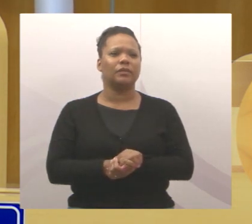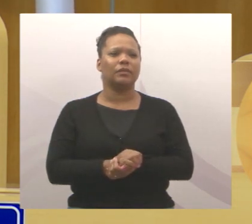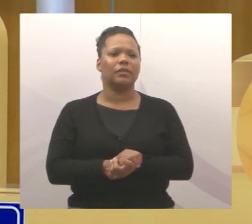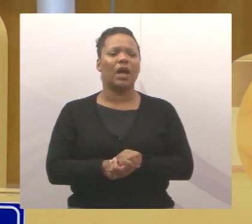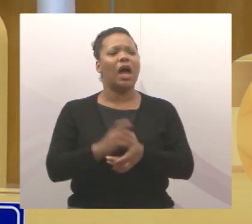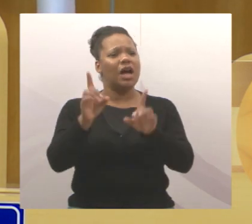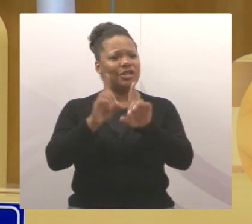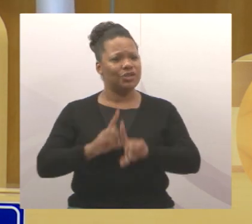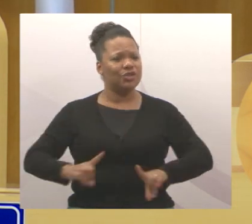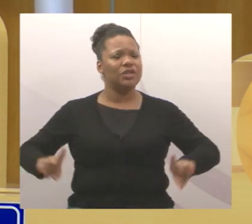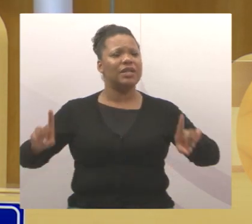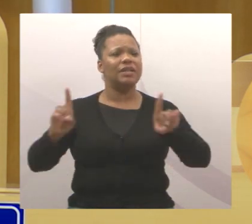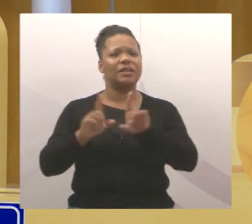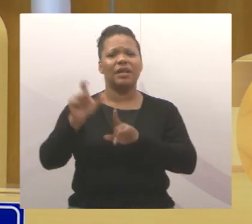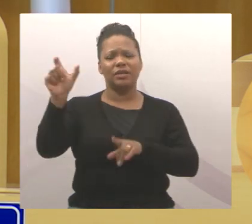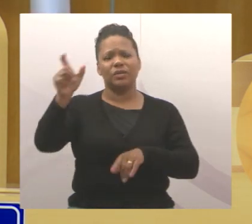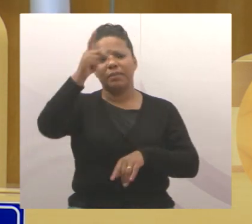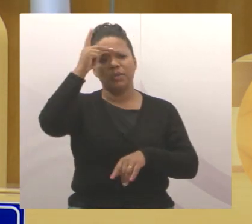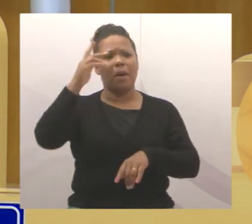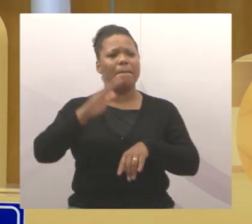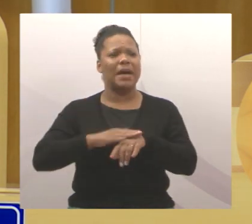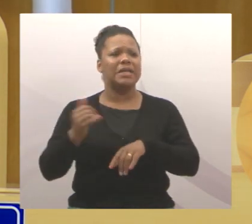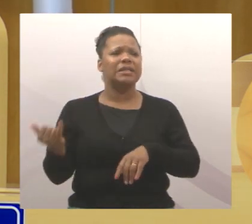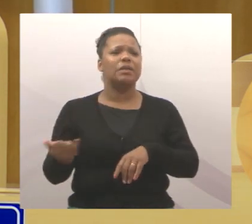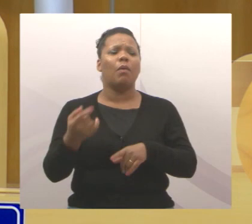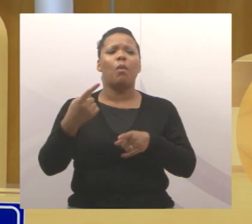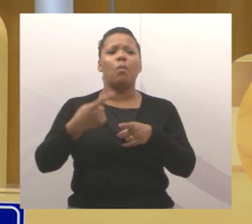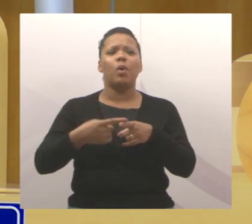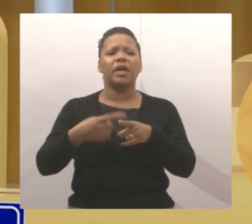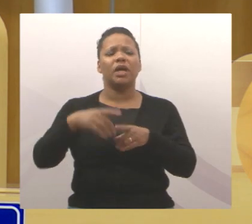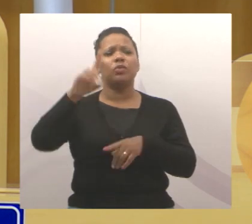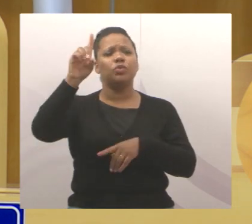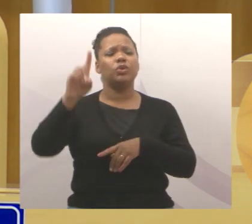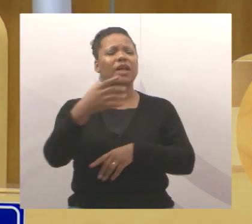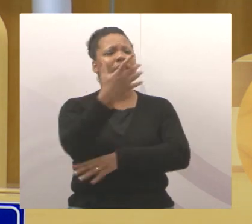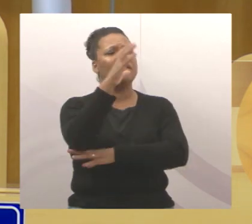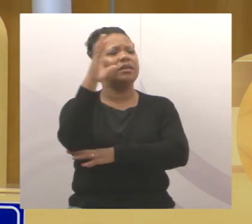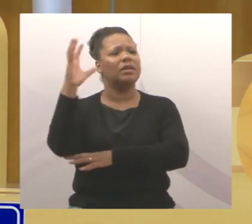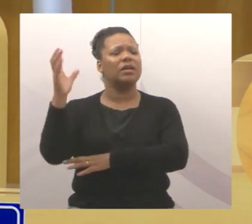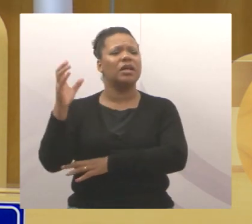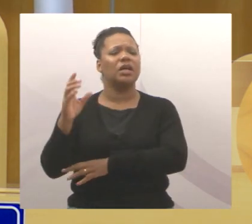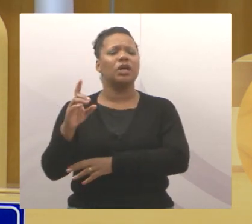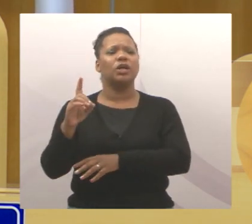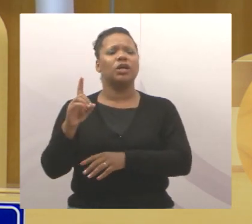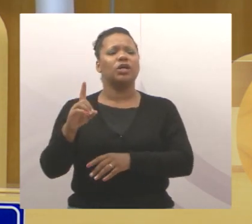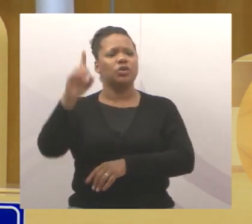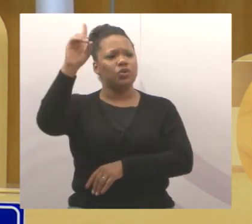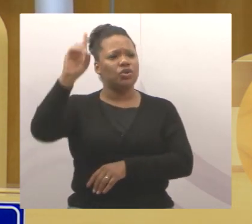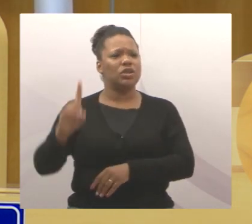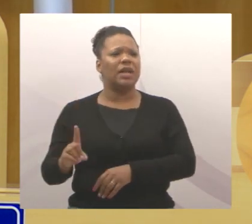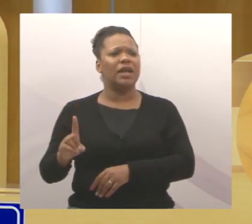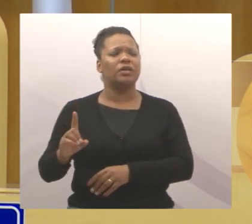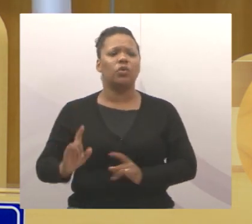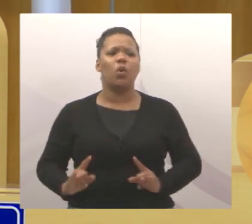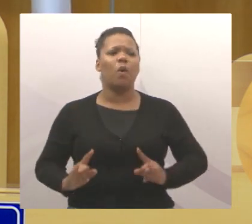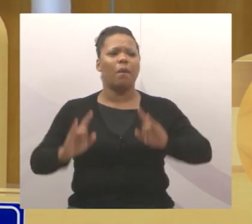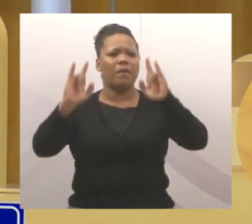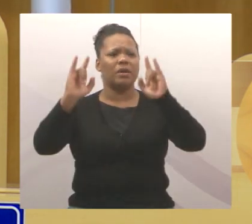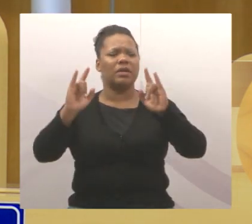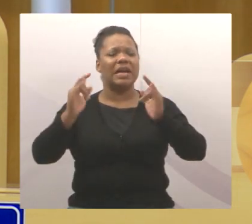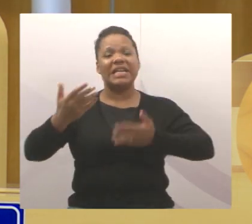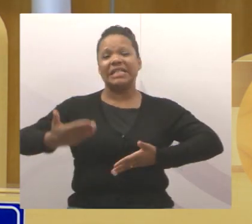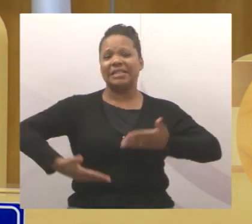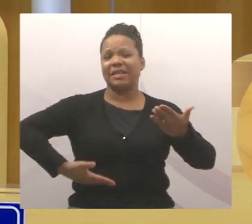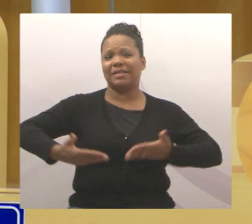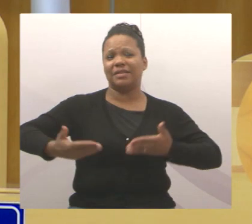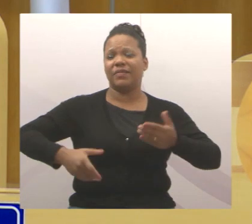da dignidade da pessoa humana, porque o direito ambiental e o direito urbanístico estão a